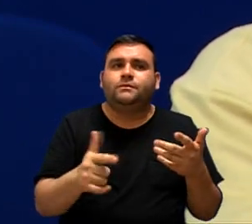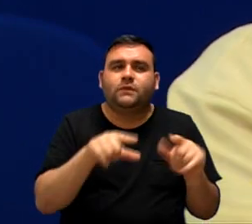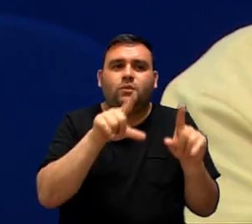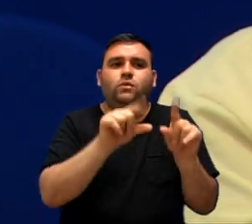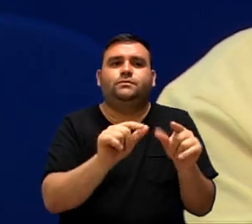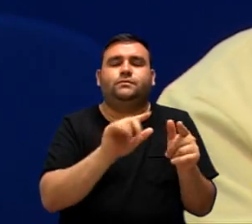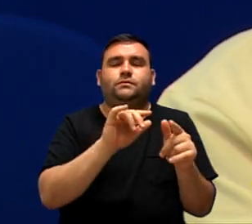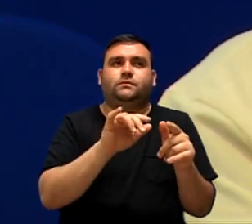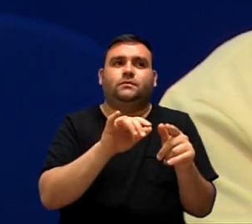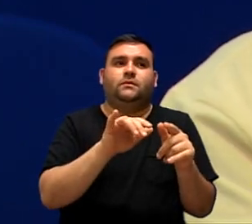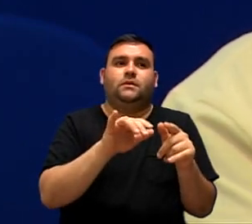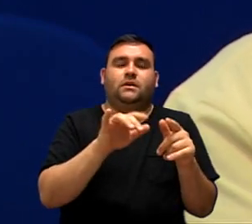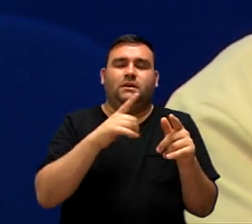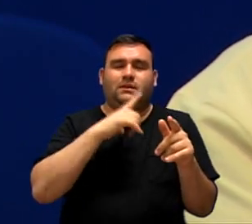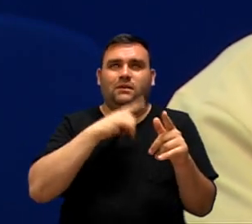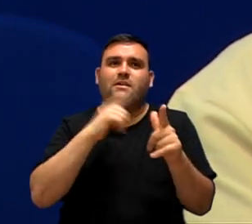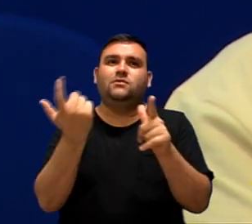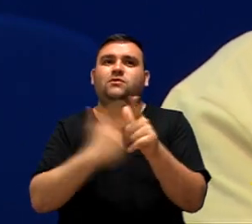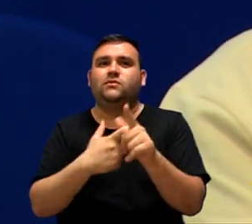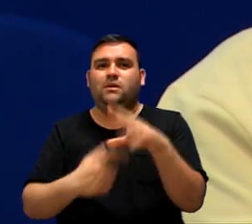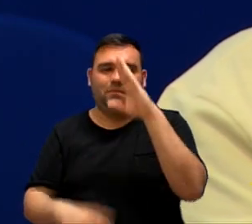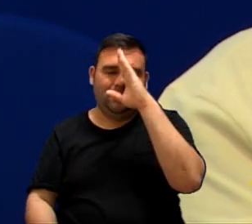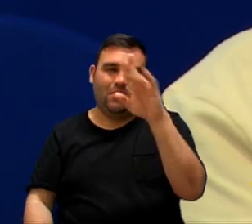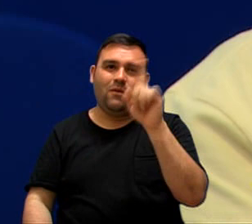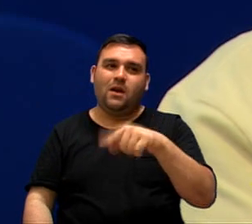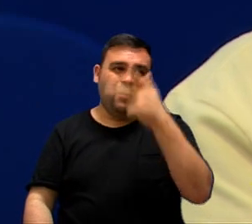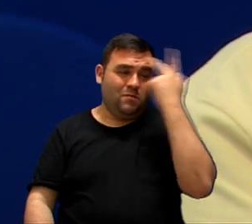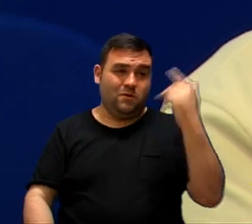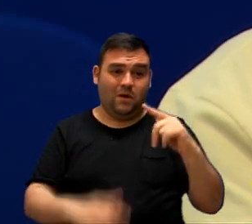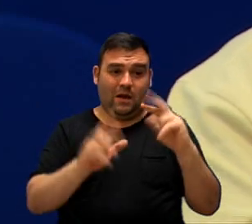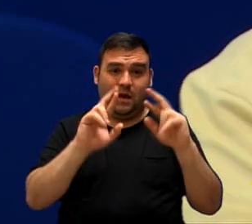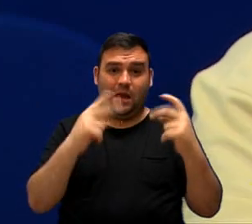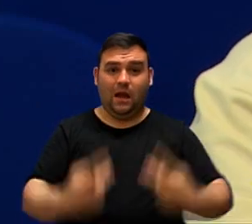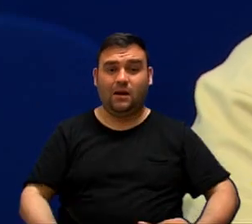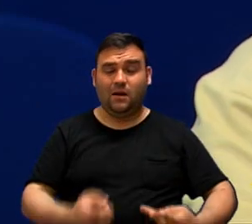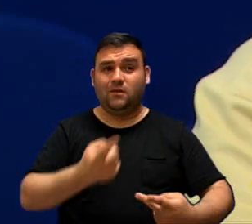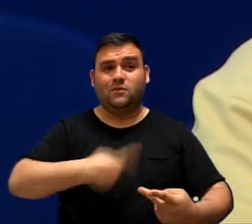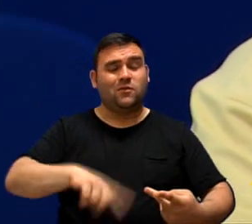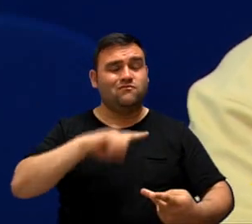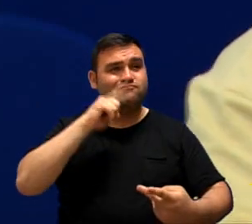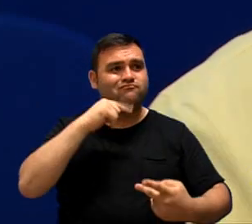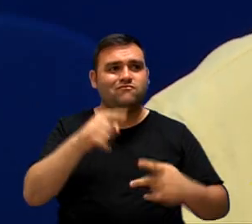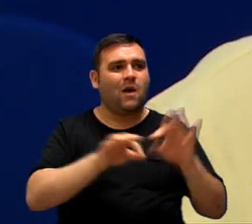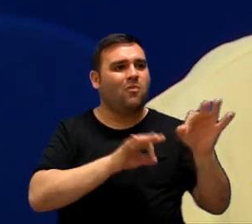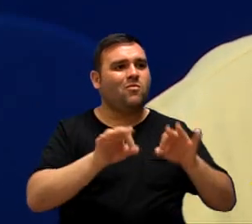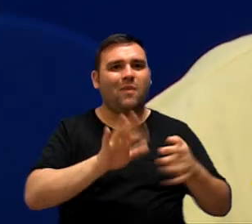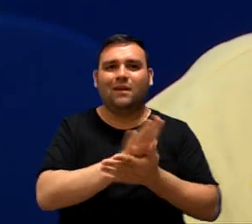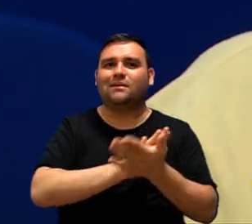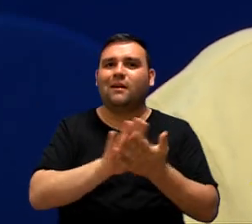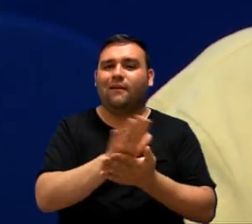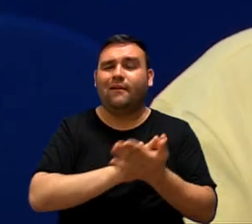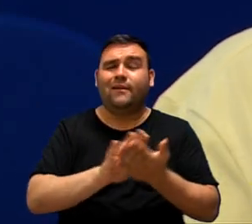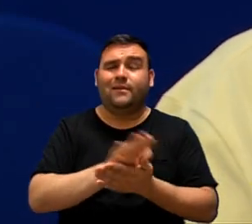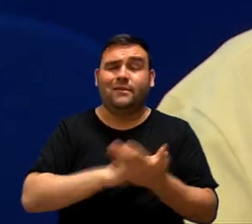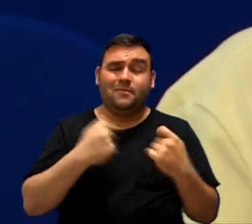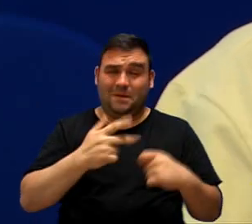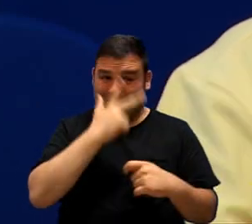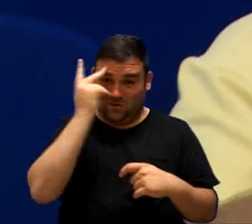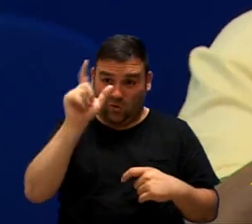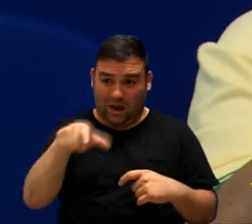reduzir o item A de despesa, que é despesa com pessoal, nós não consertamos nada.